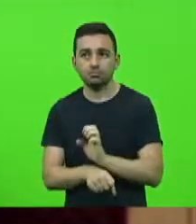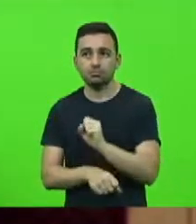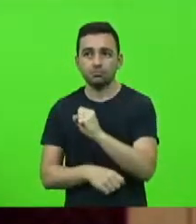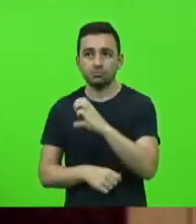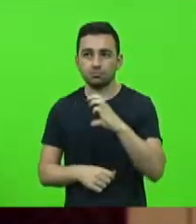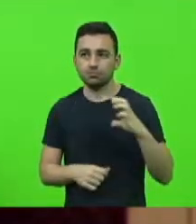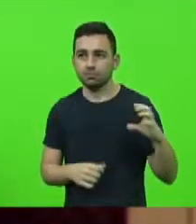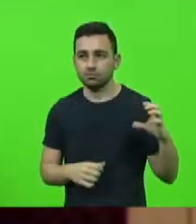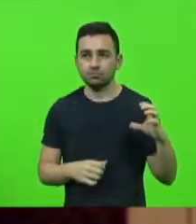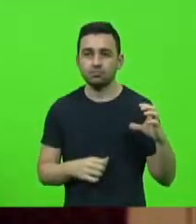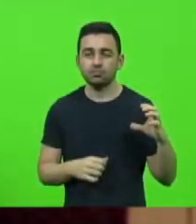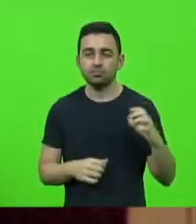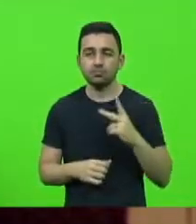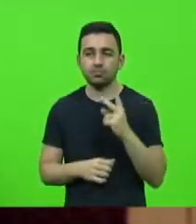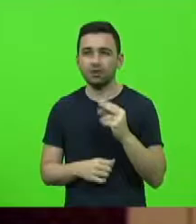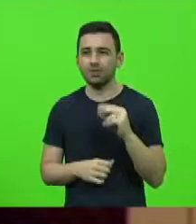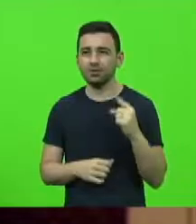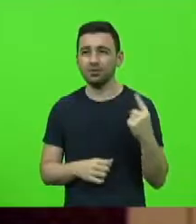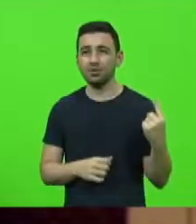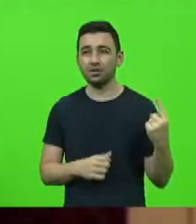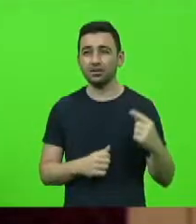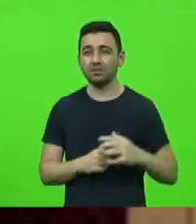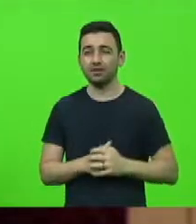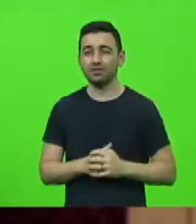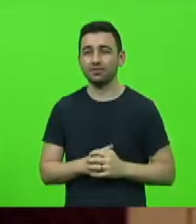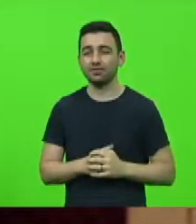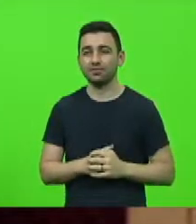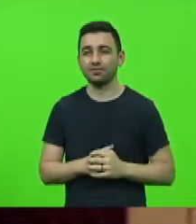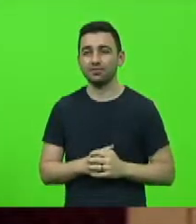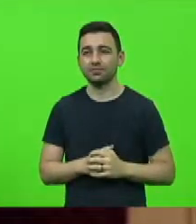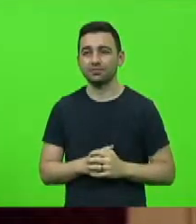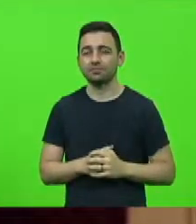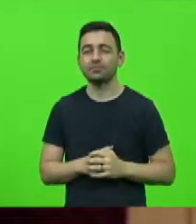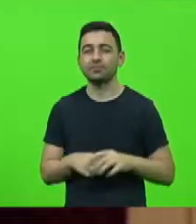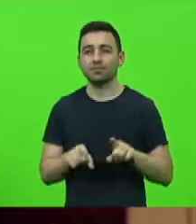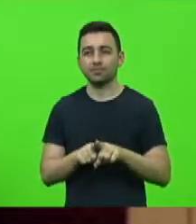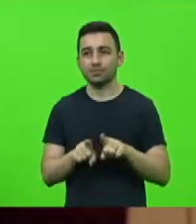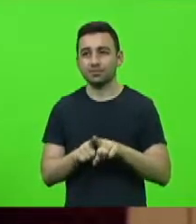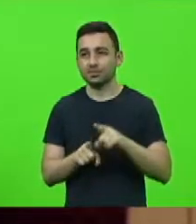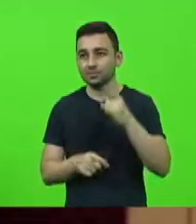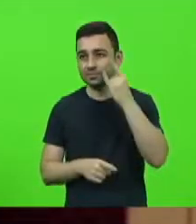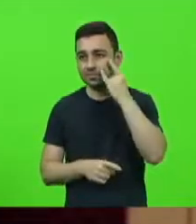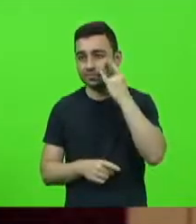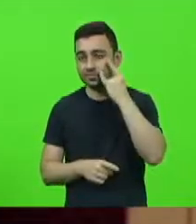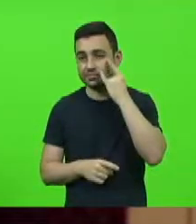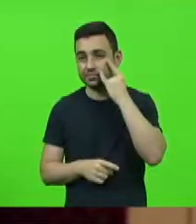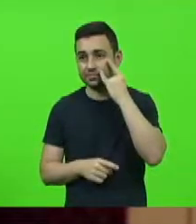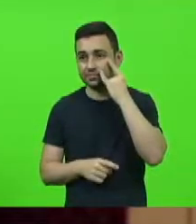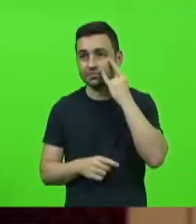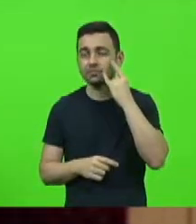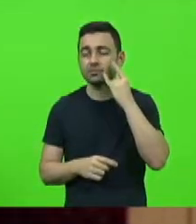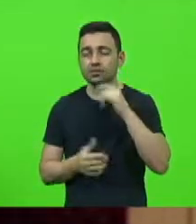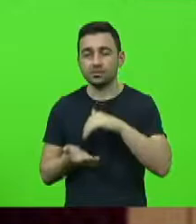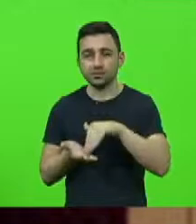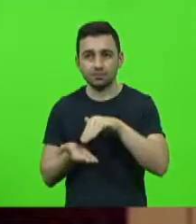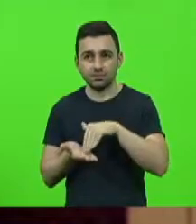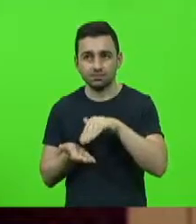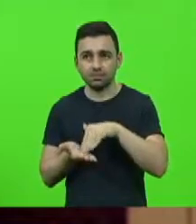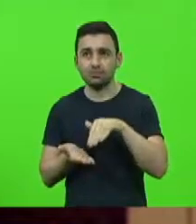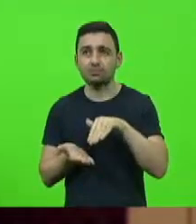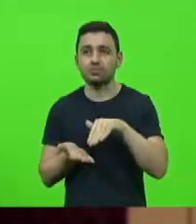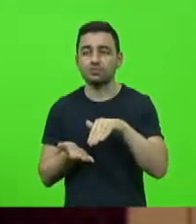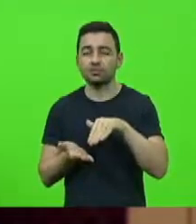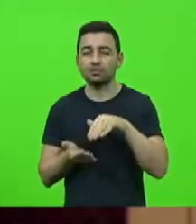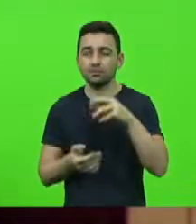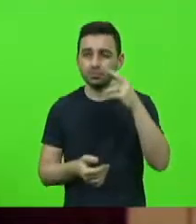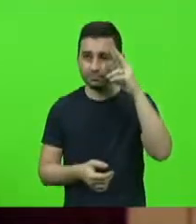16 de novembro de 2021. Presidência, deputados Mauro de Nadal e Nilson Berlanda. Secretarias, deputados Ricardo Alba,